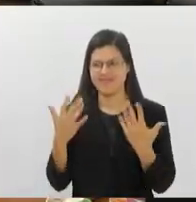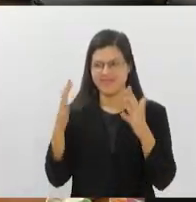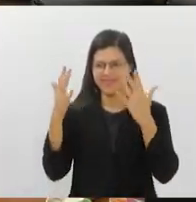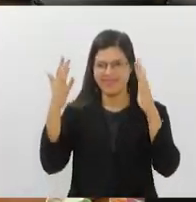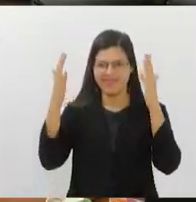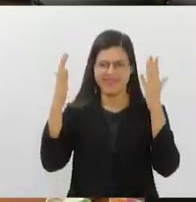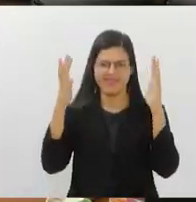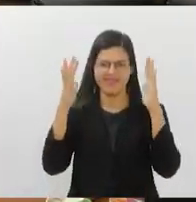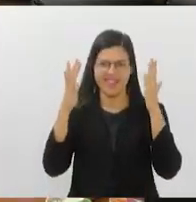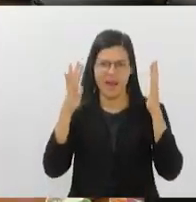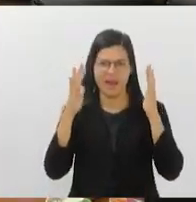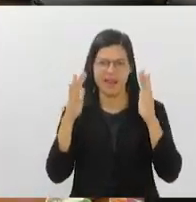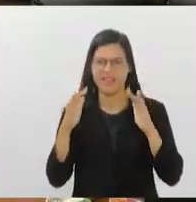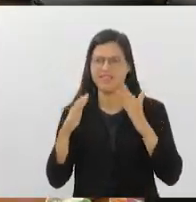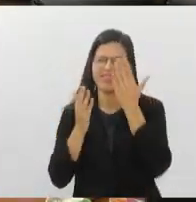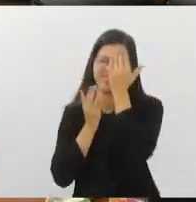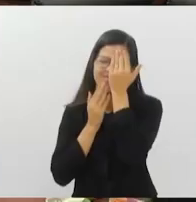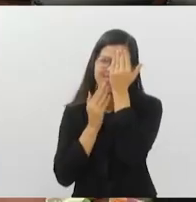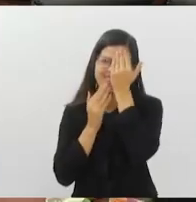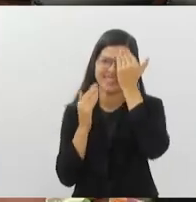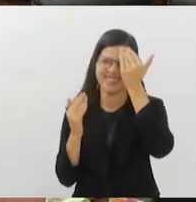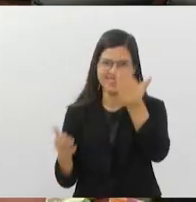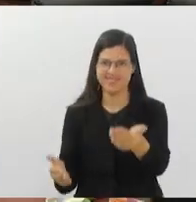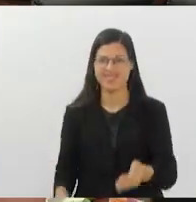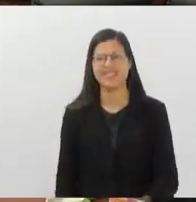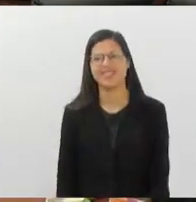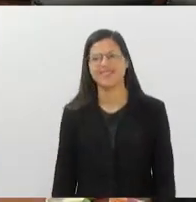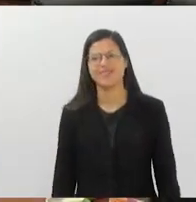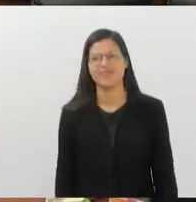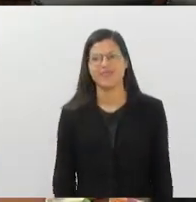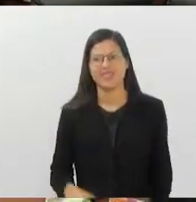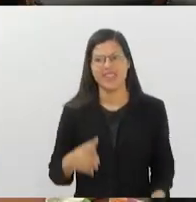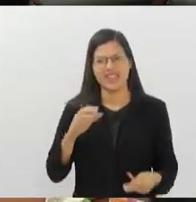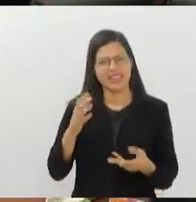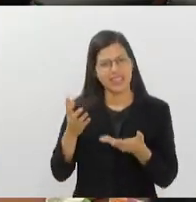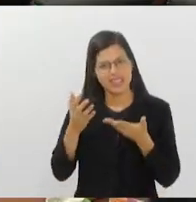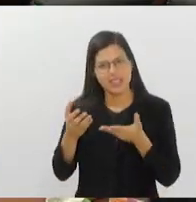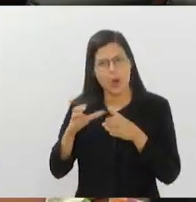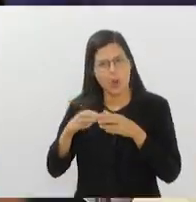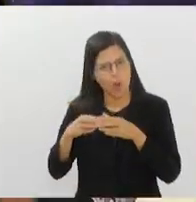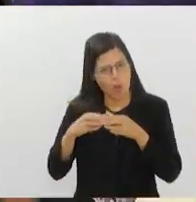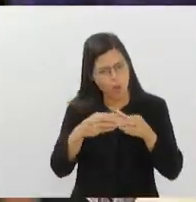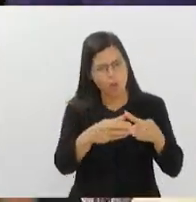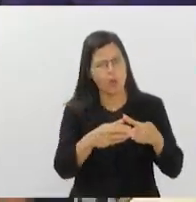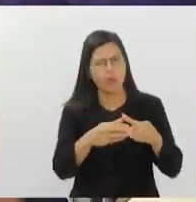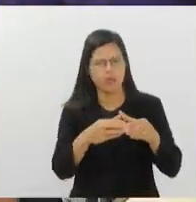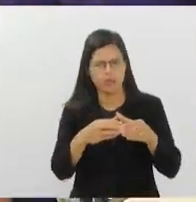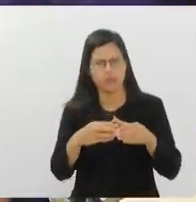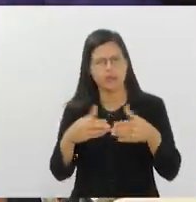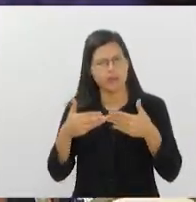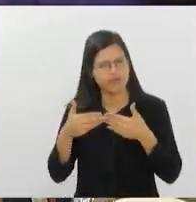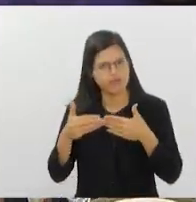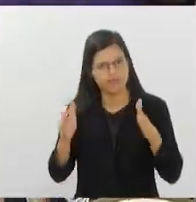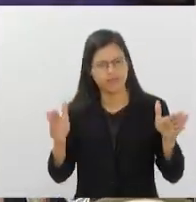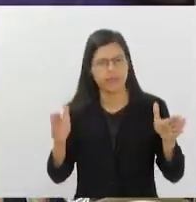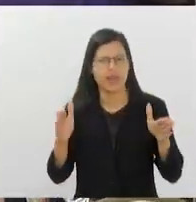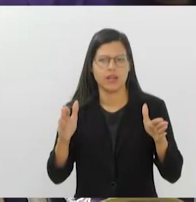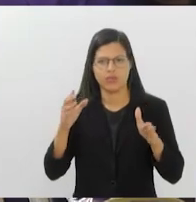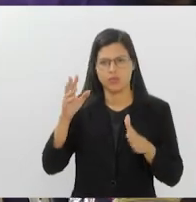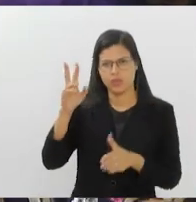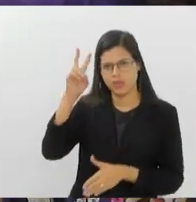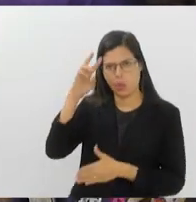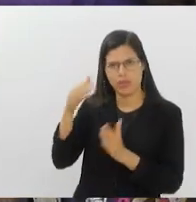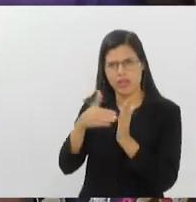Pessoal, muito obrigado. Quem quiser, loucura tá de portas abertas, de segunda a sexta. Vem tomar um café